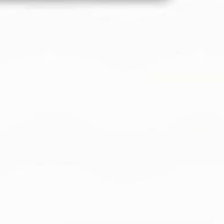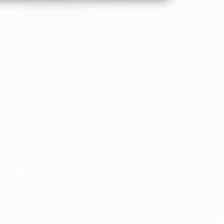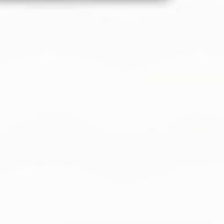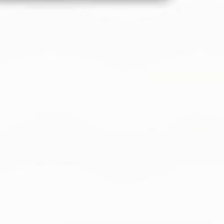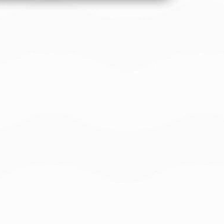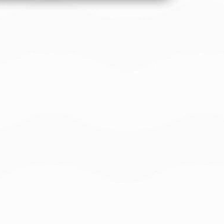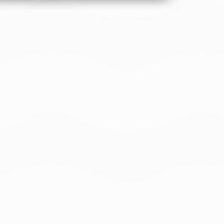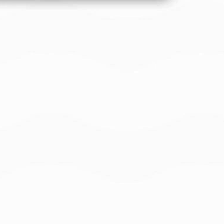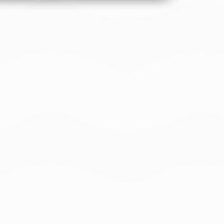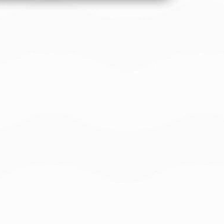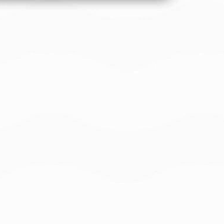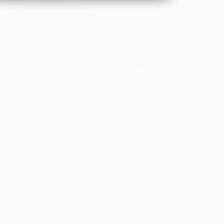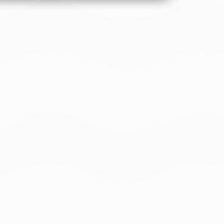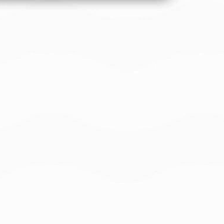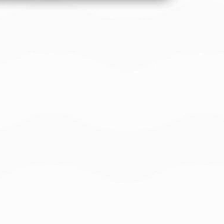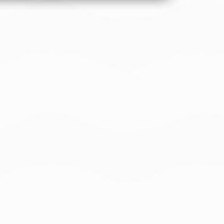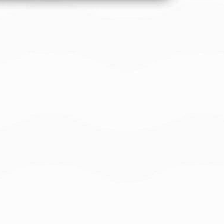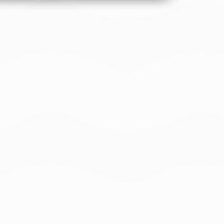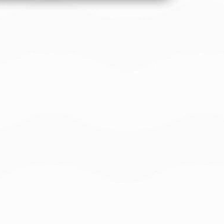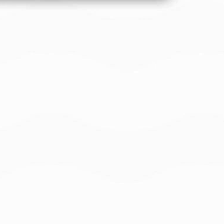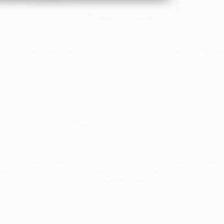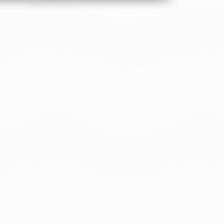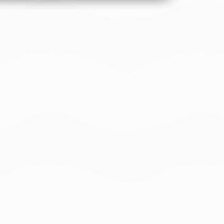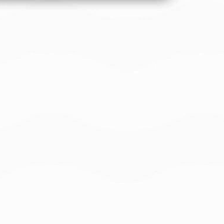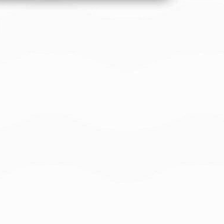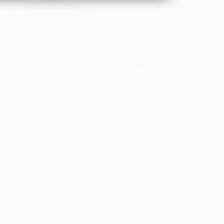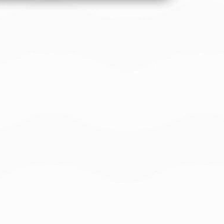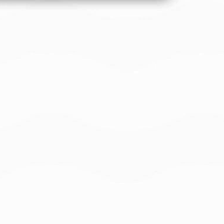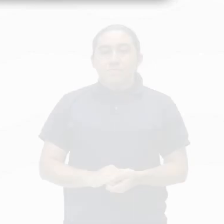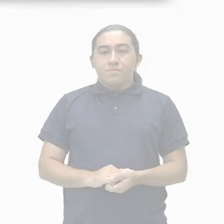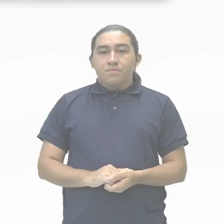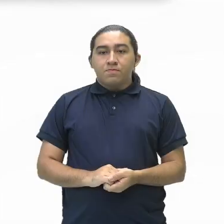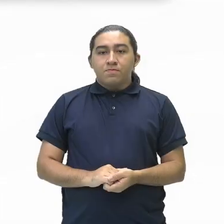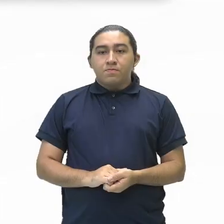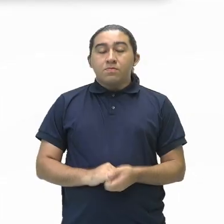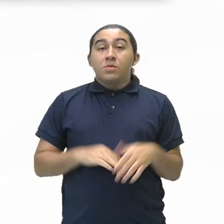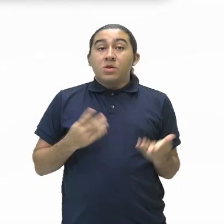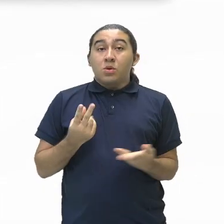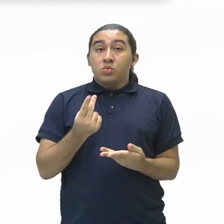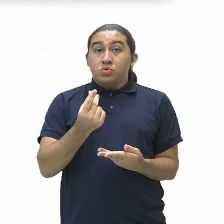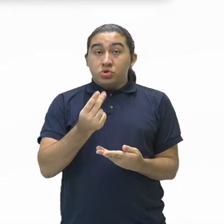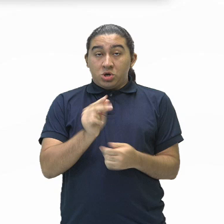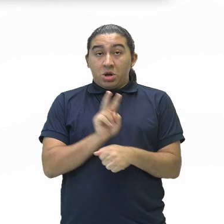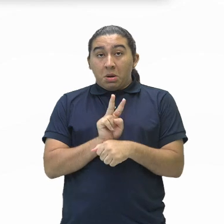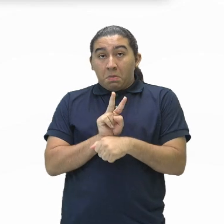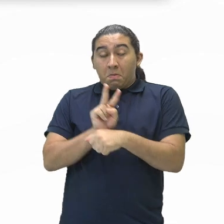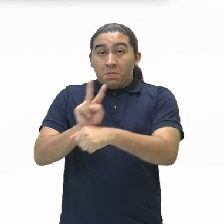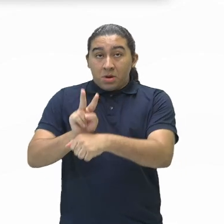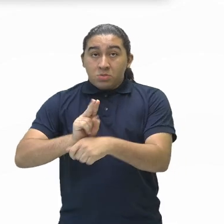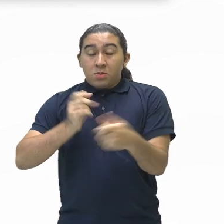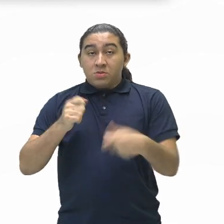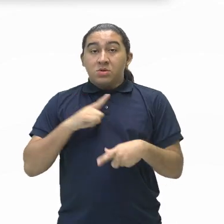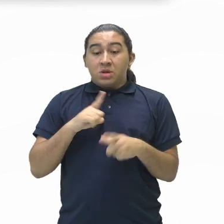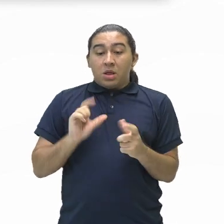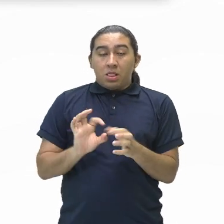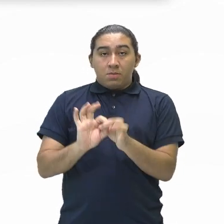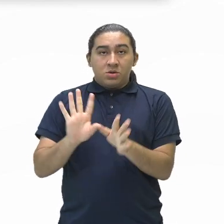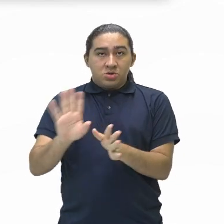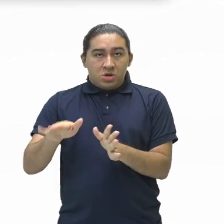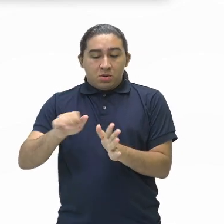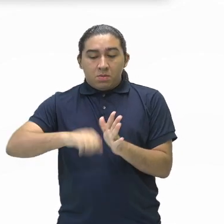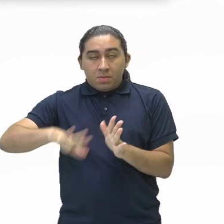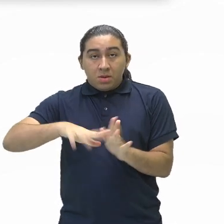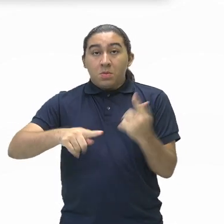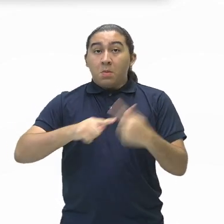produção que havia sido afetada pelos conflitos em decorrência da chegada dos